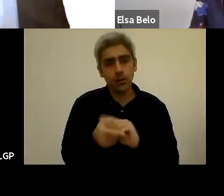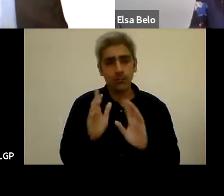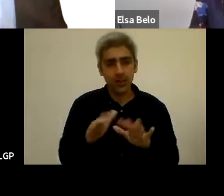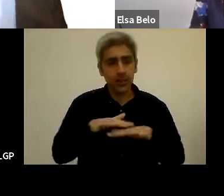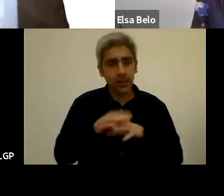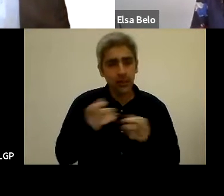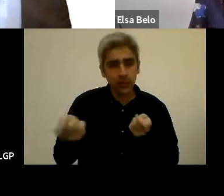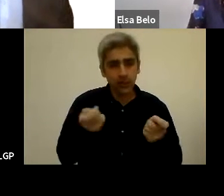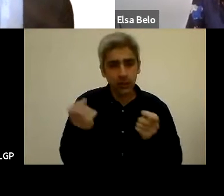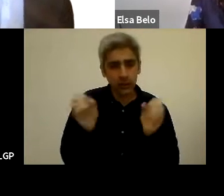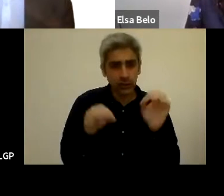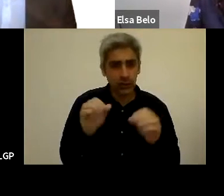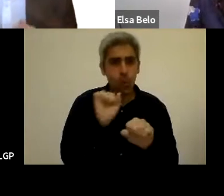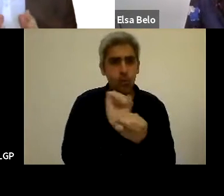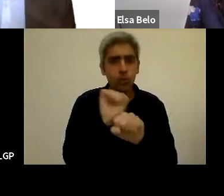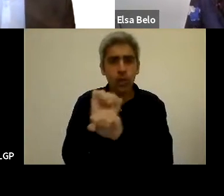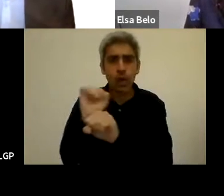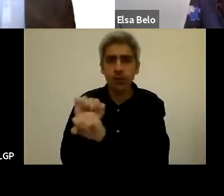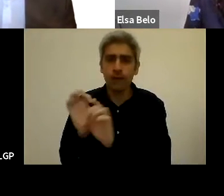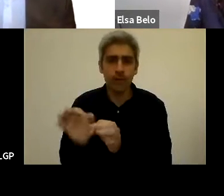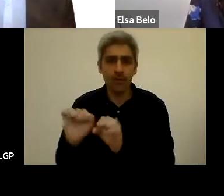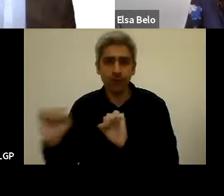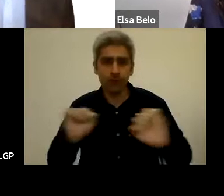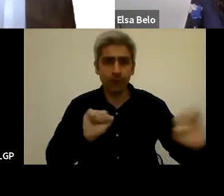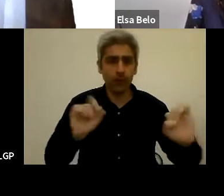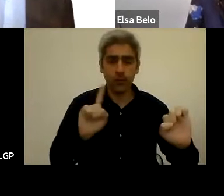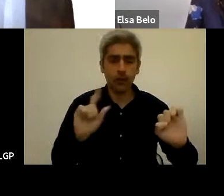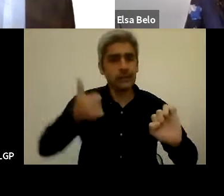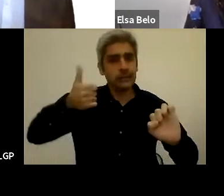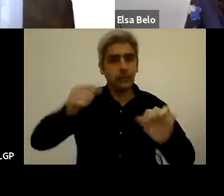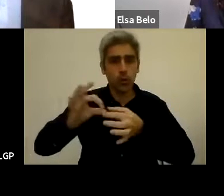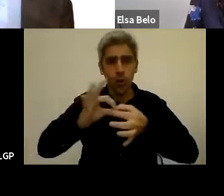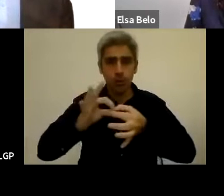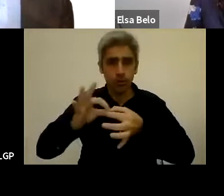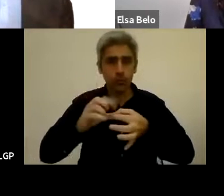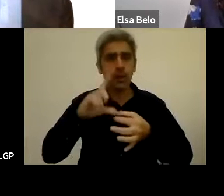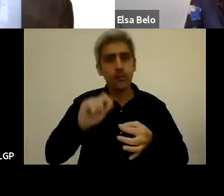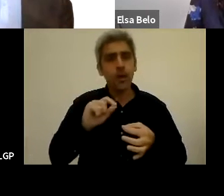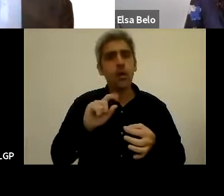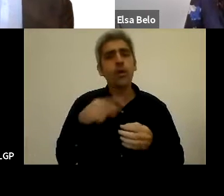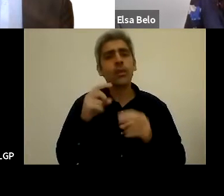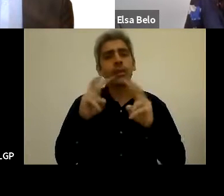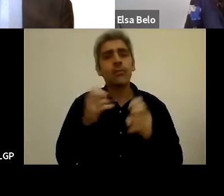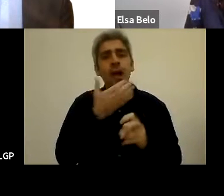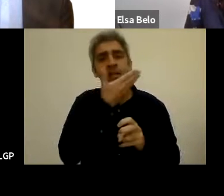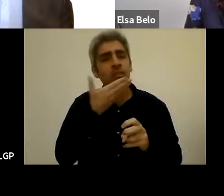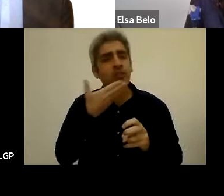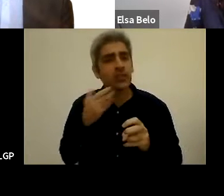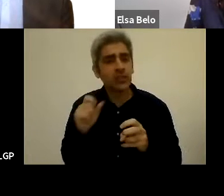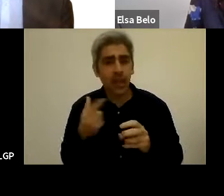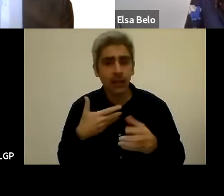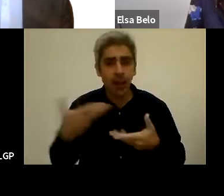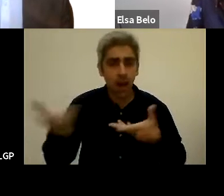conteúdos e não bloquear conteúdos, portanto, colaboração. E o tema da agilidade. Eu sou um grande